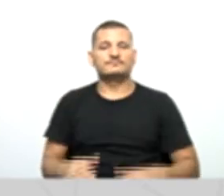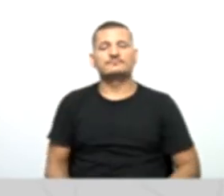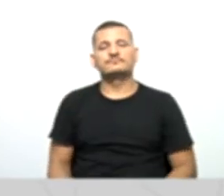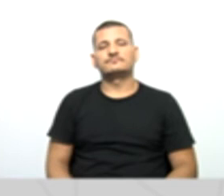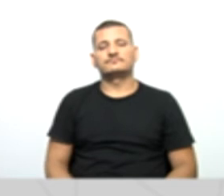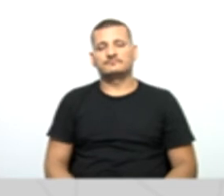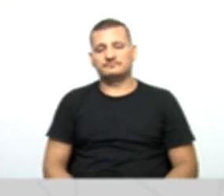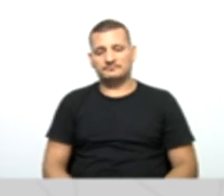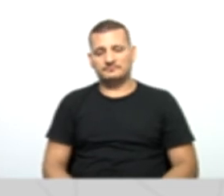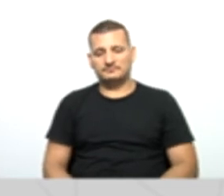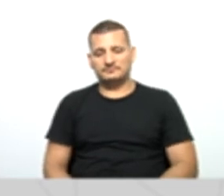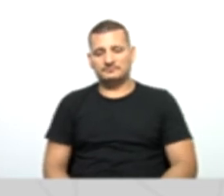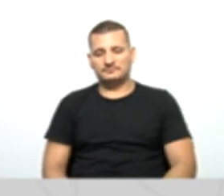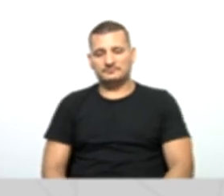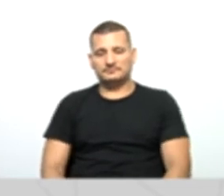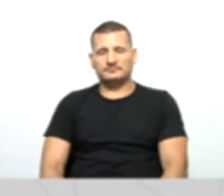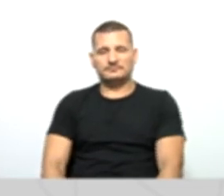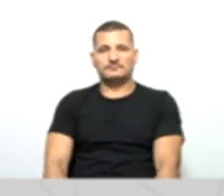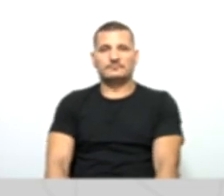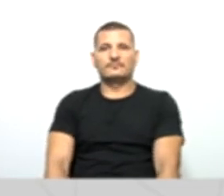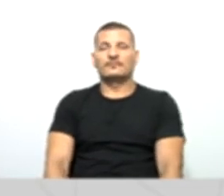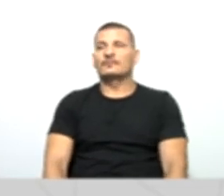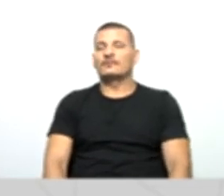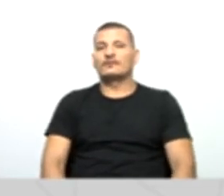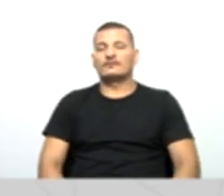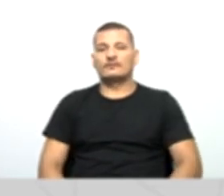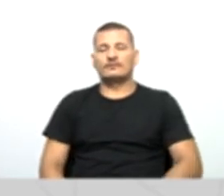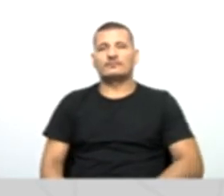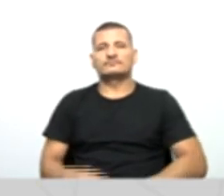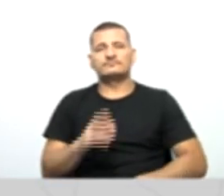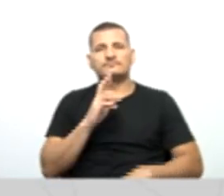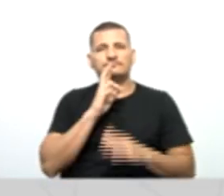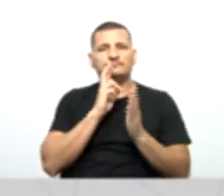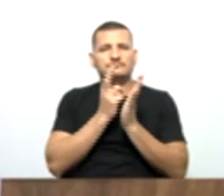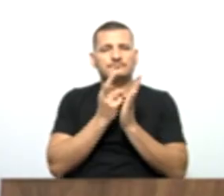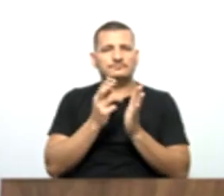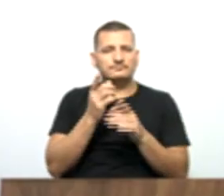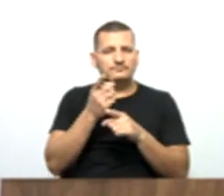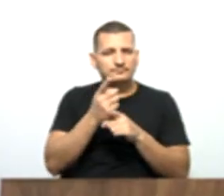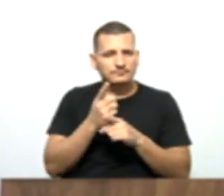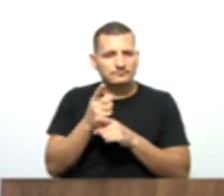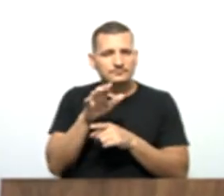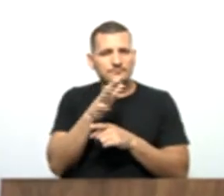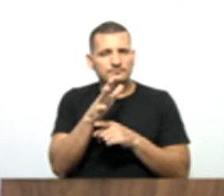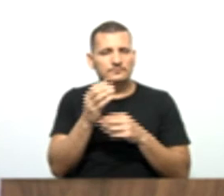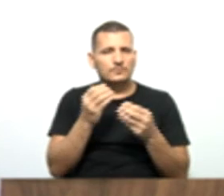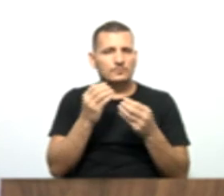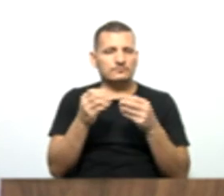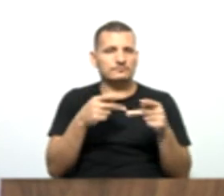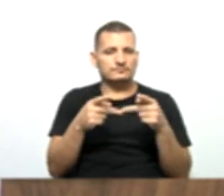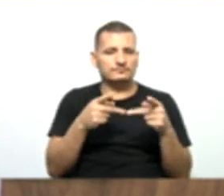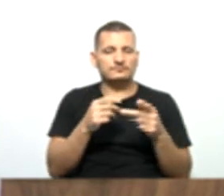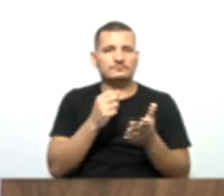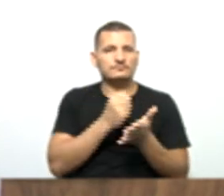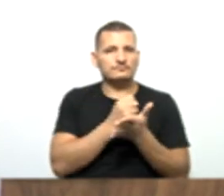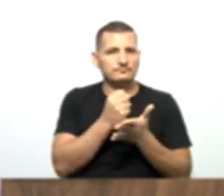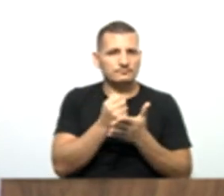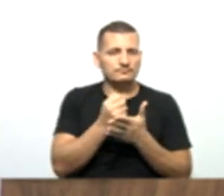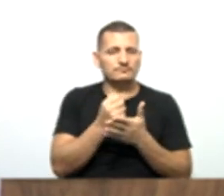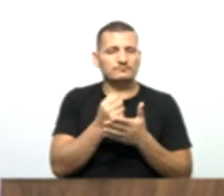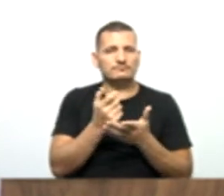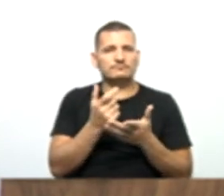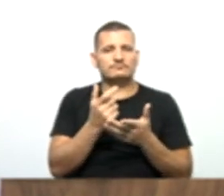resposta aqui, né? Que deu para identificar mais ou menos a definição do projeto, a contratação dos